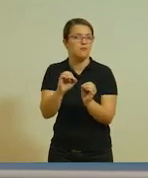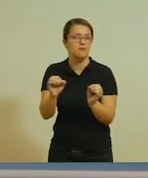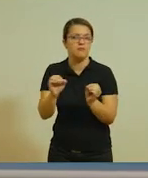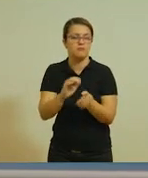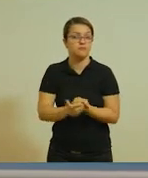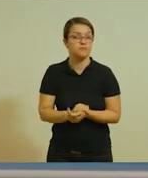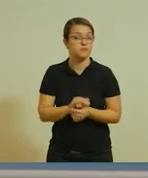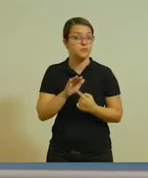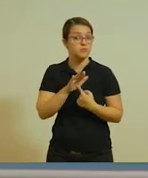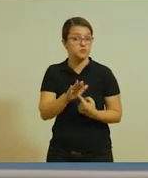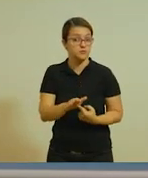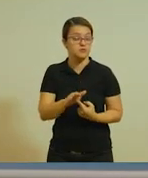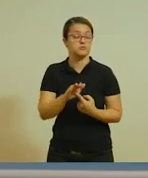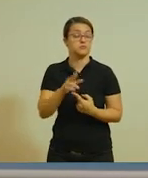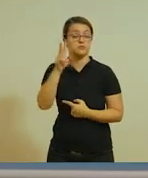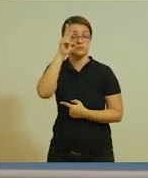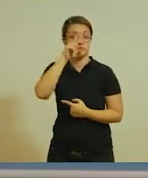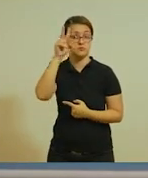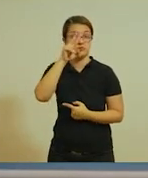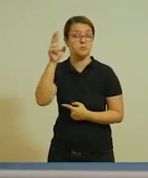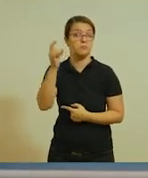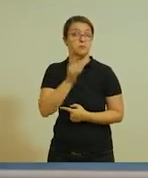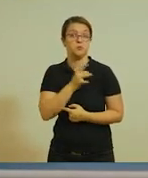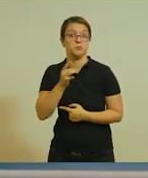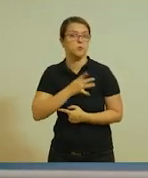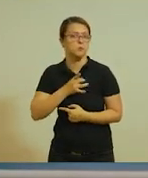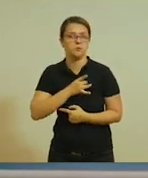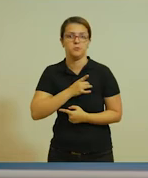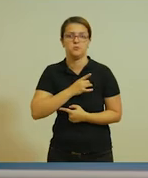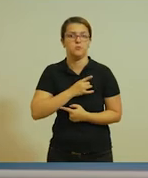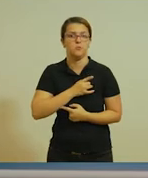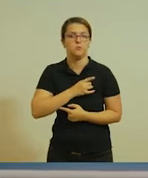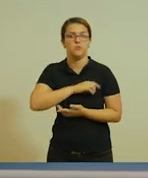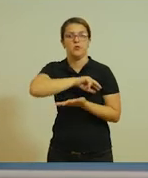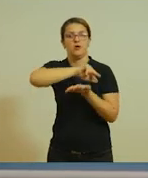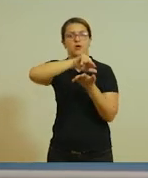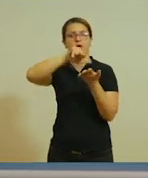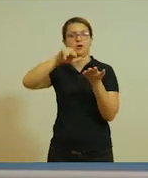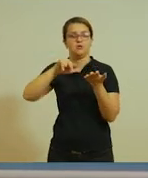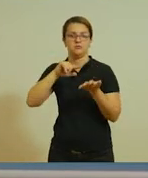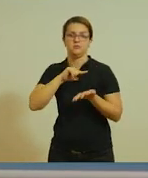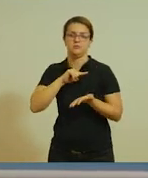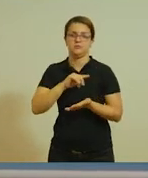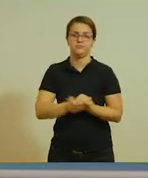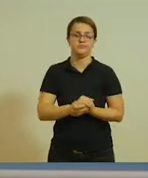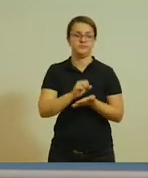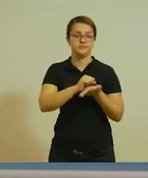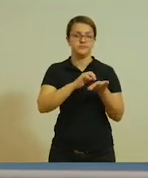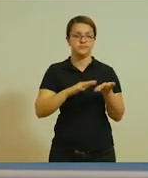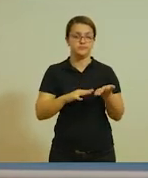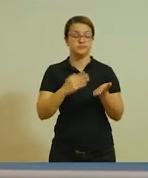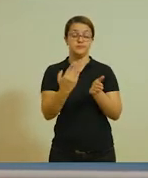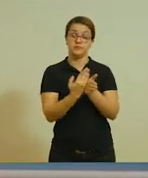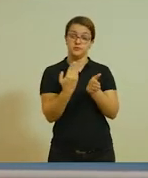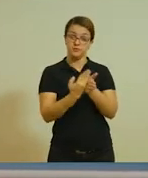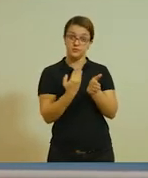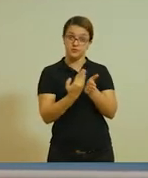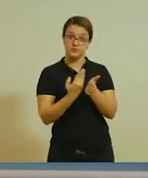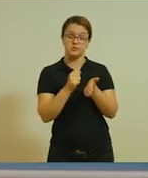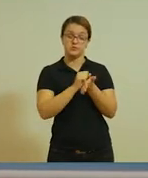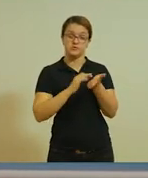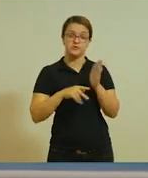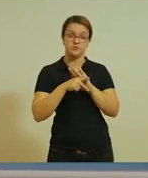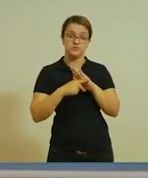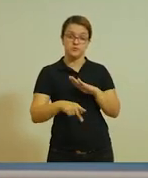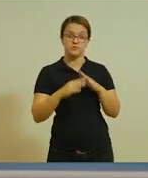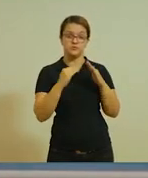vendo, o livro conta a história de uma menina com muitos medos. Então, vamos agora à nossa atividade. Peguem aí o seu caderninho do